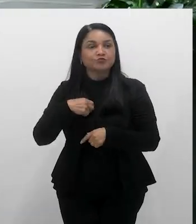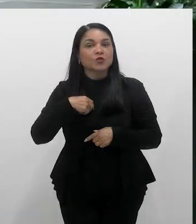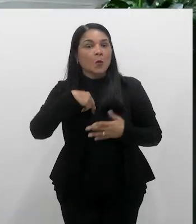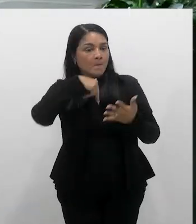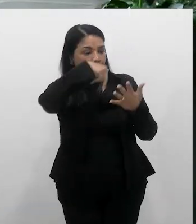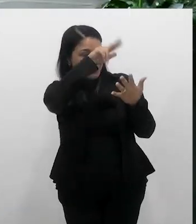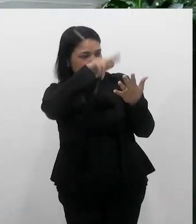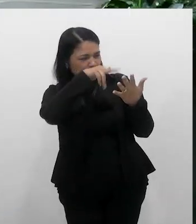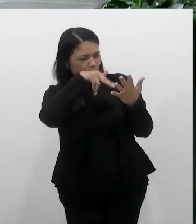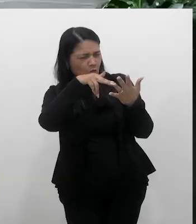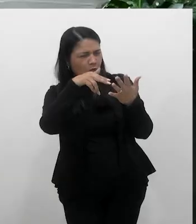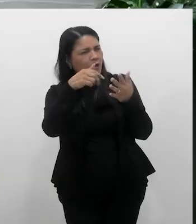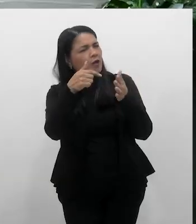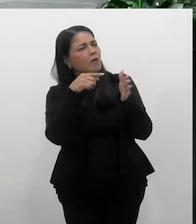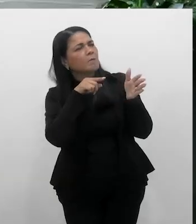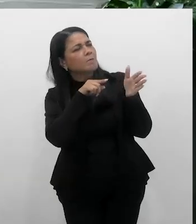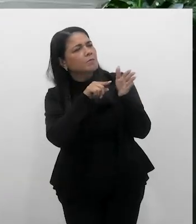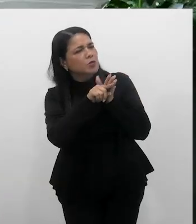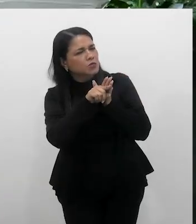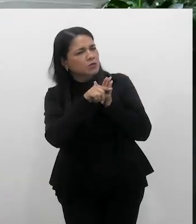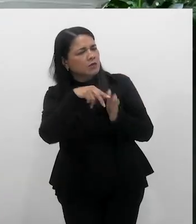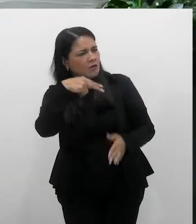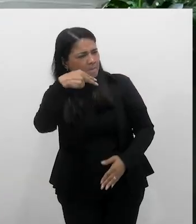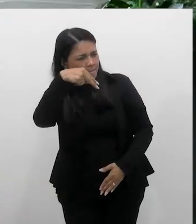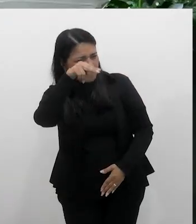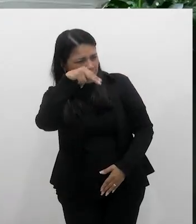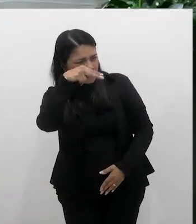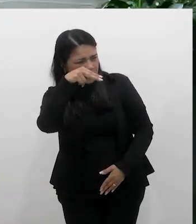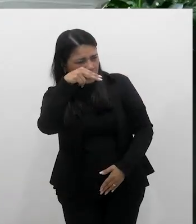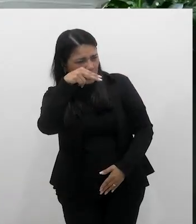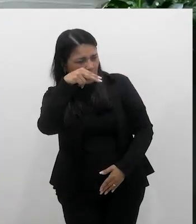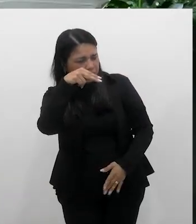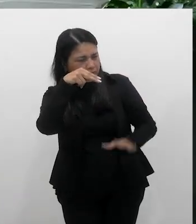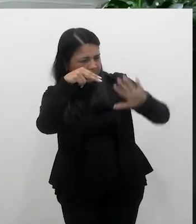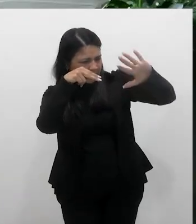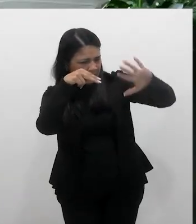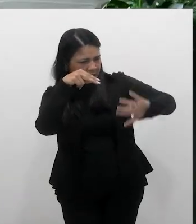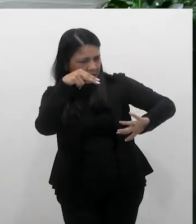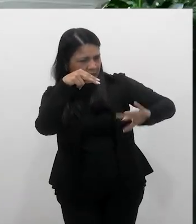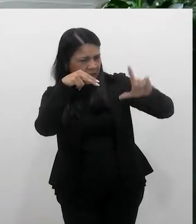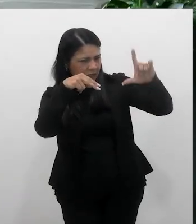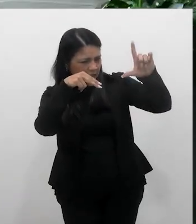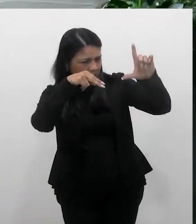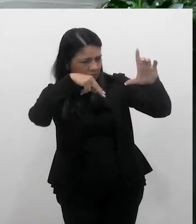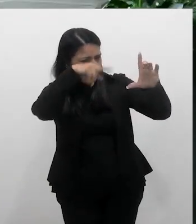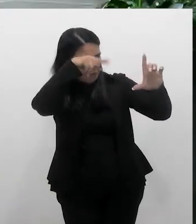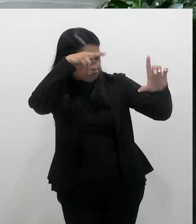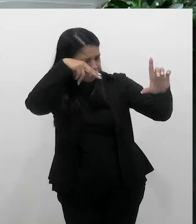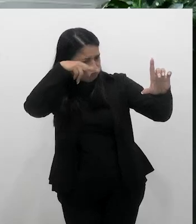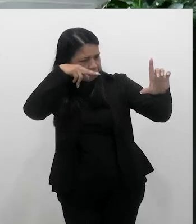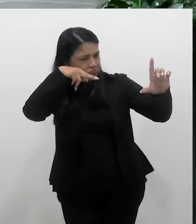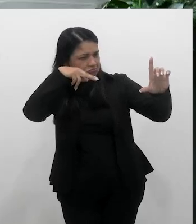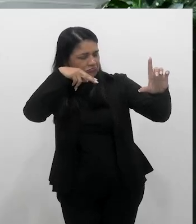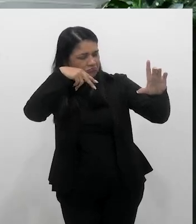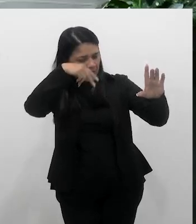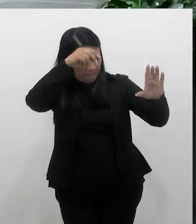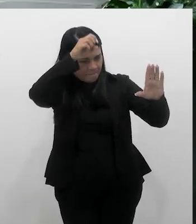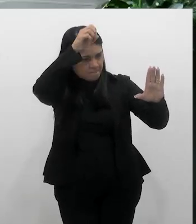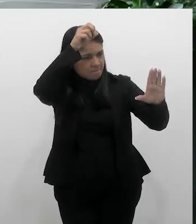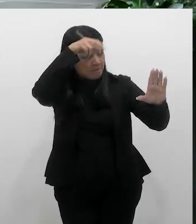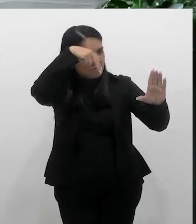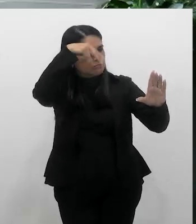pintor que pergunta, se o pincel não tocar na tela, né? Tipo, mas eu deixar a